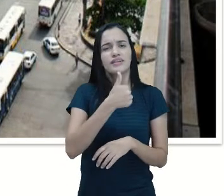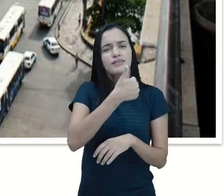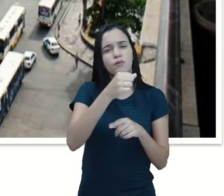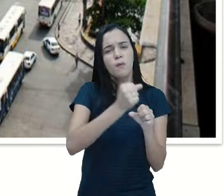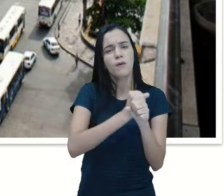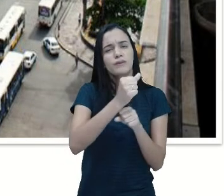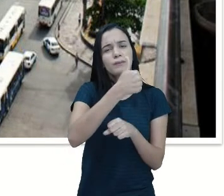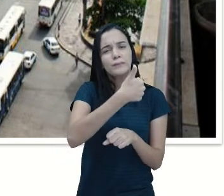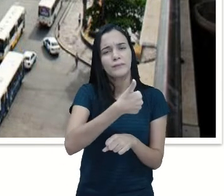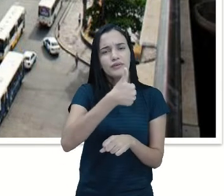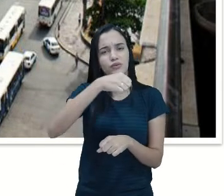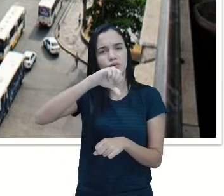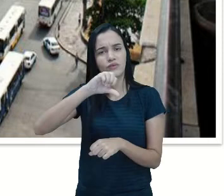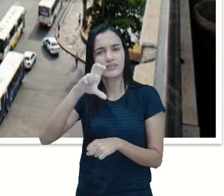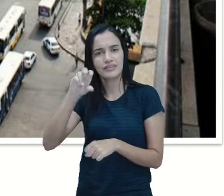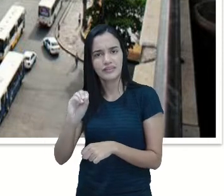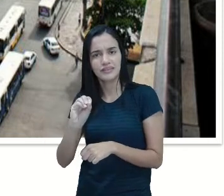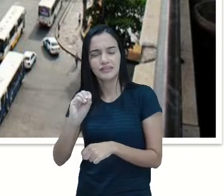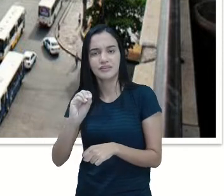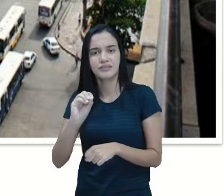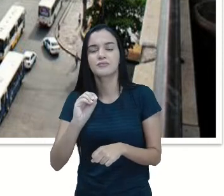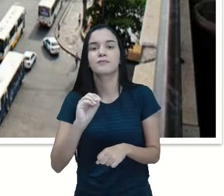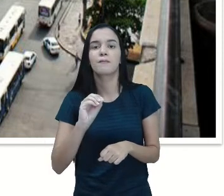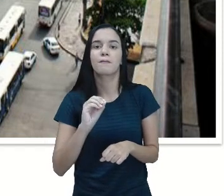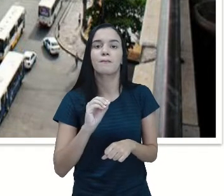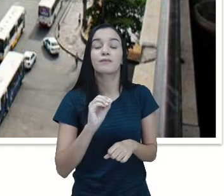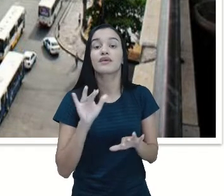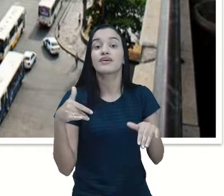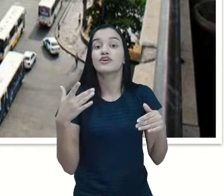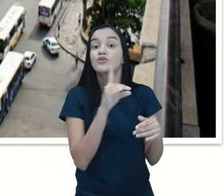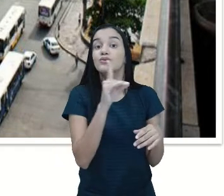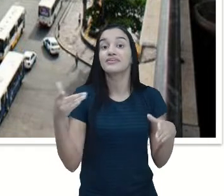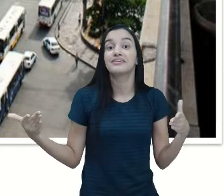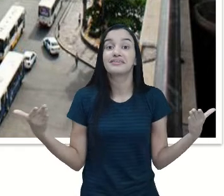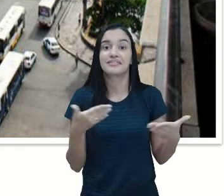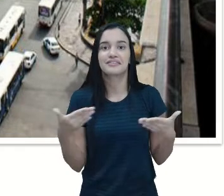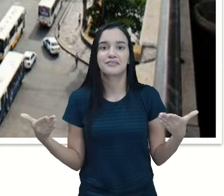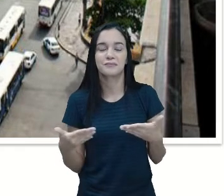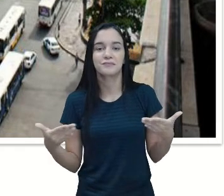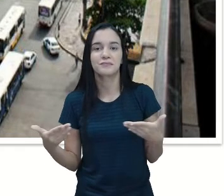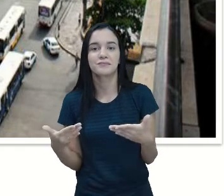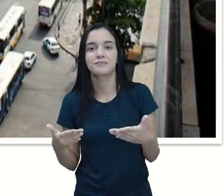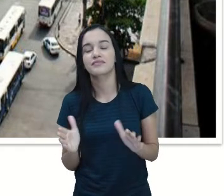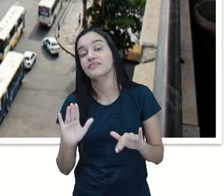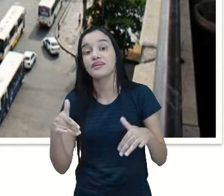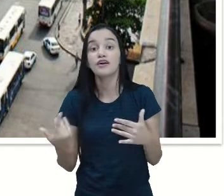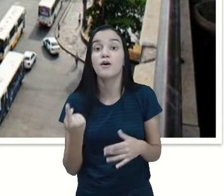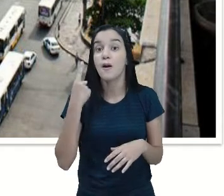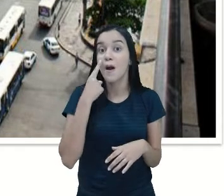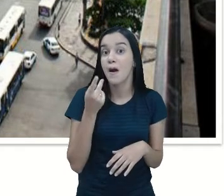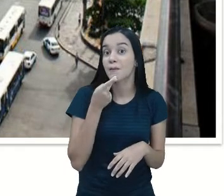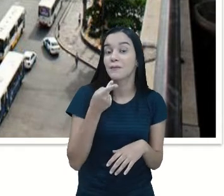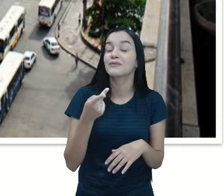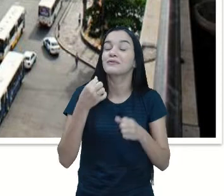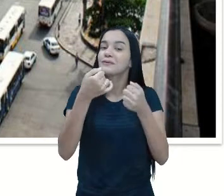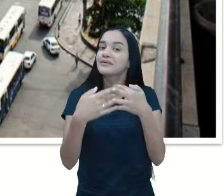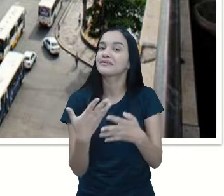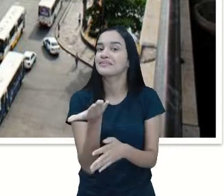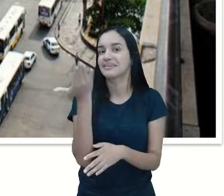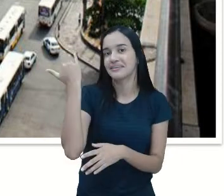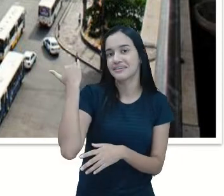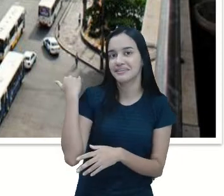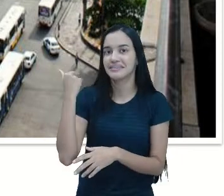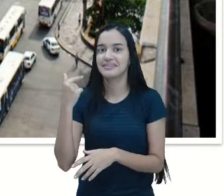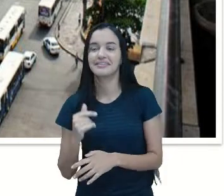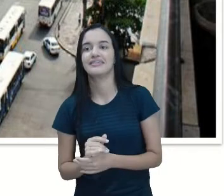1950 e nos dias atuais, né? Então, olha como eu falei antes, vê a diferença de